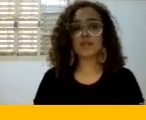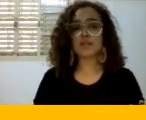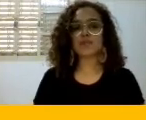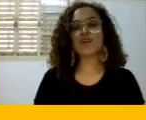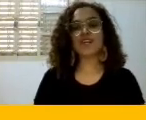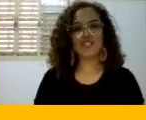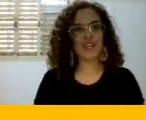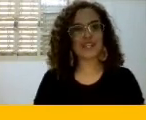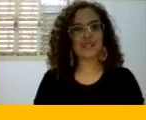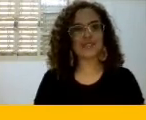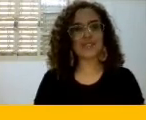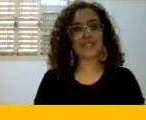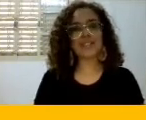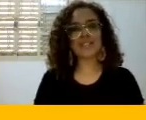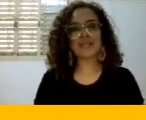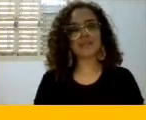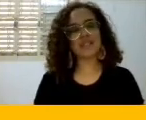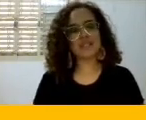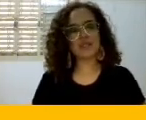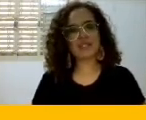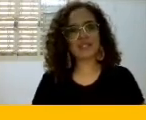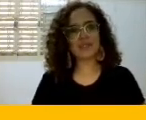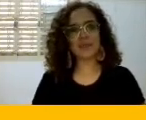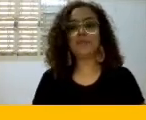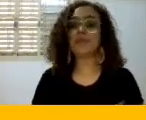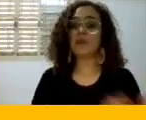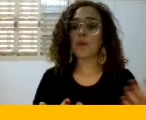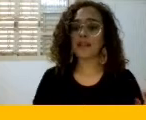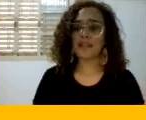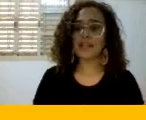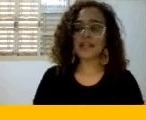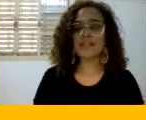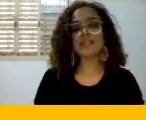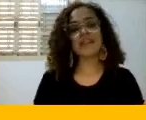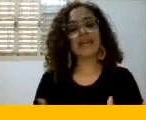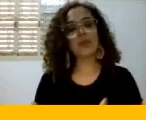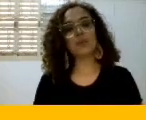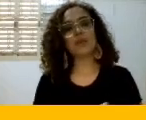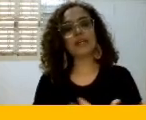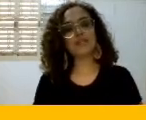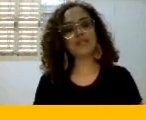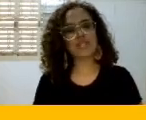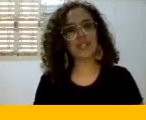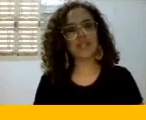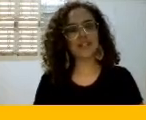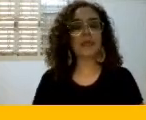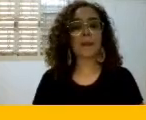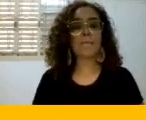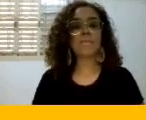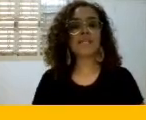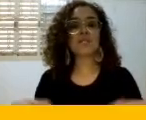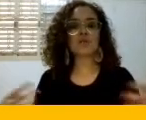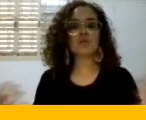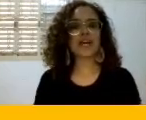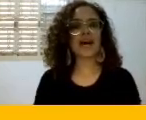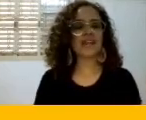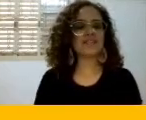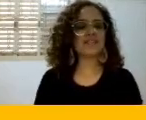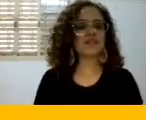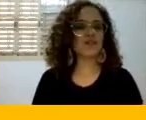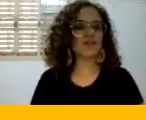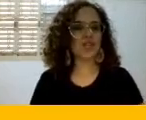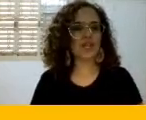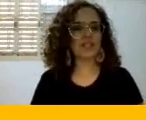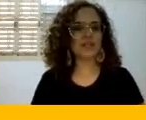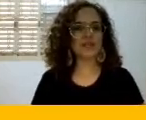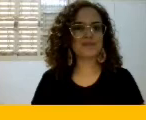que mistura os dois gêneros que estamos estudando. Quadrinhas em uma cantiga. Misturar